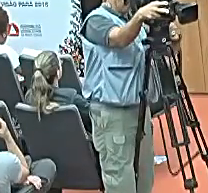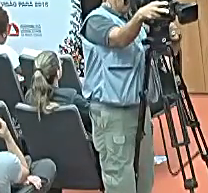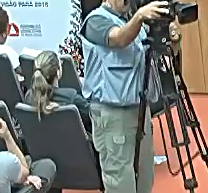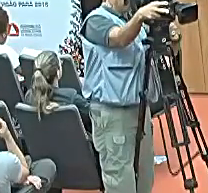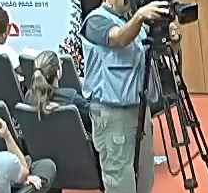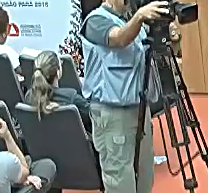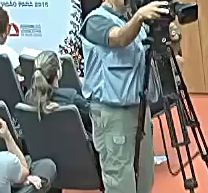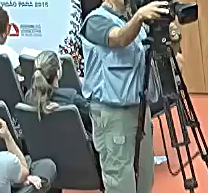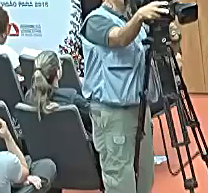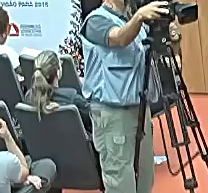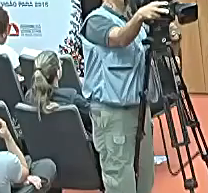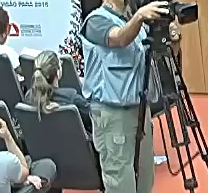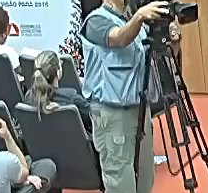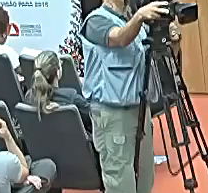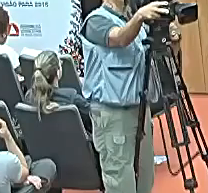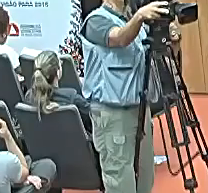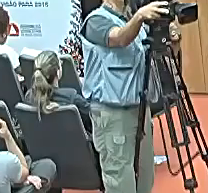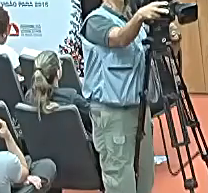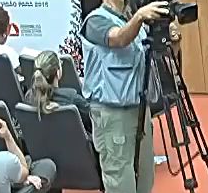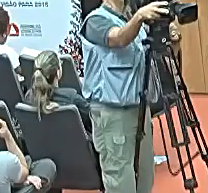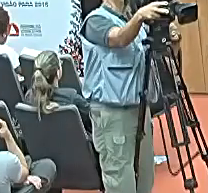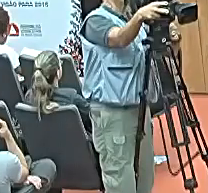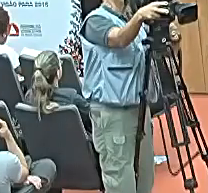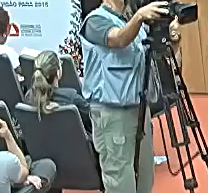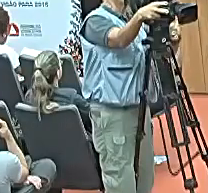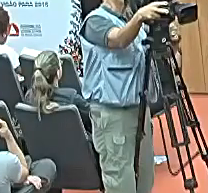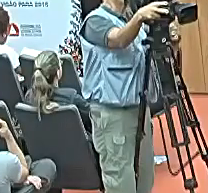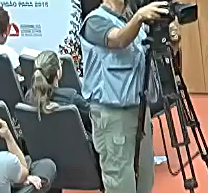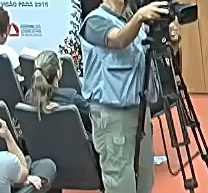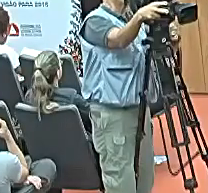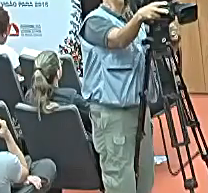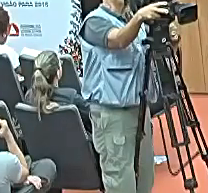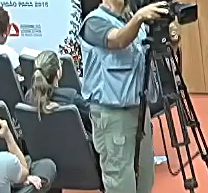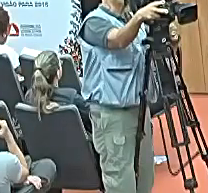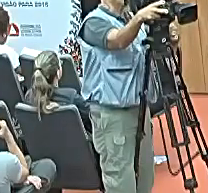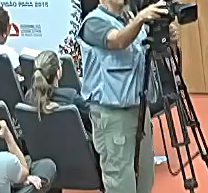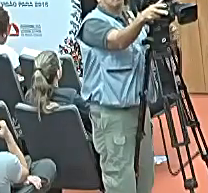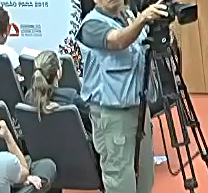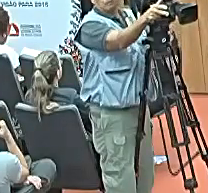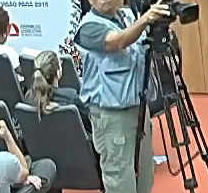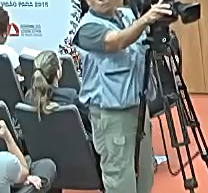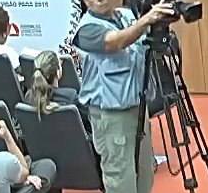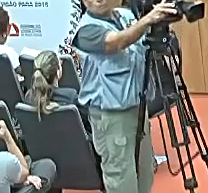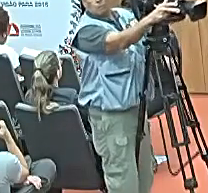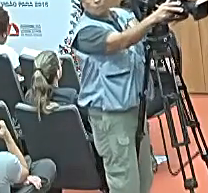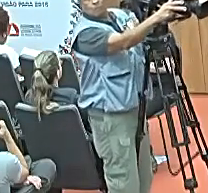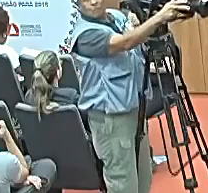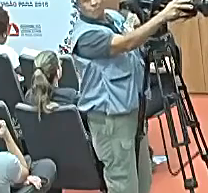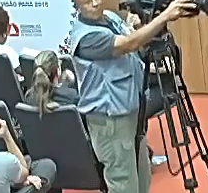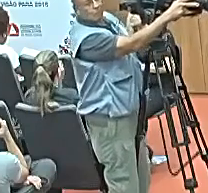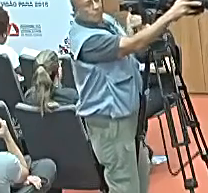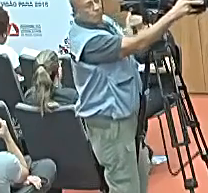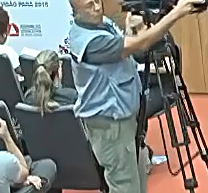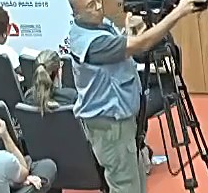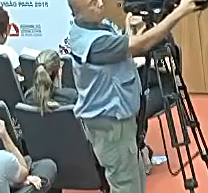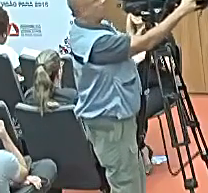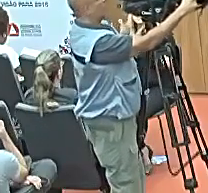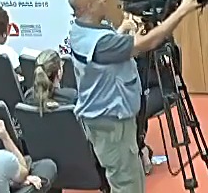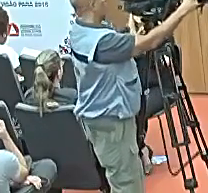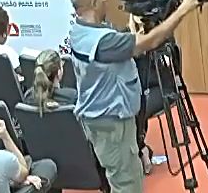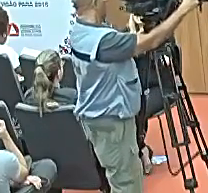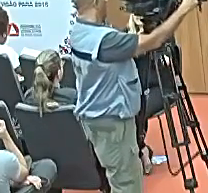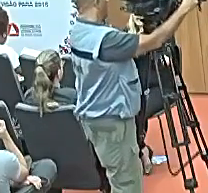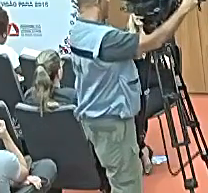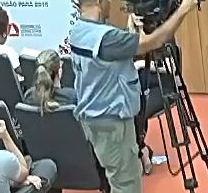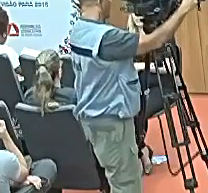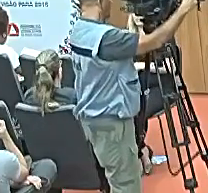em uma casa que terei teremos muita dificuldade mas entraremos de cabeça erguida porque